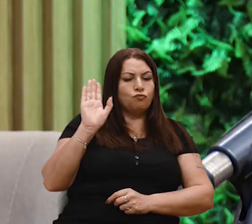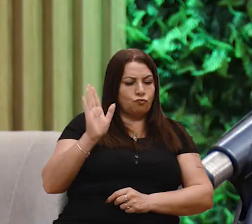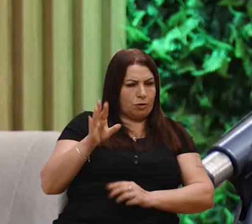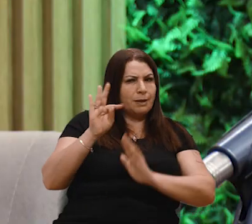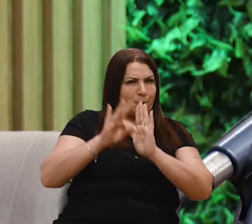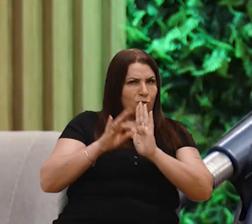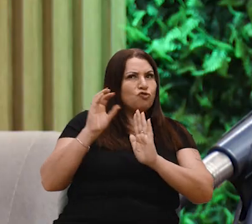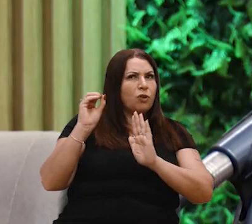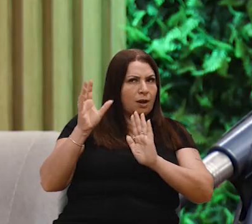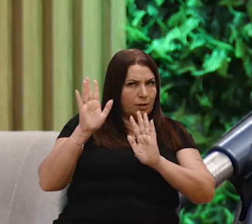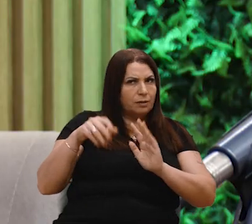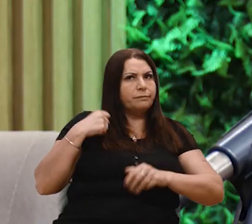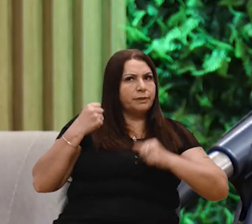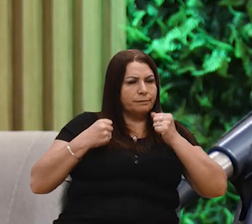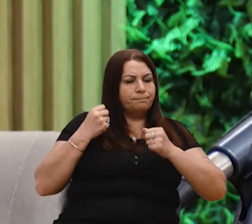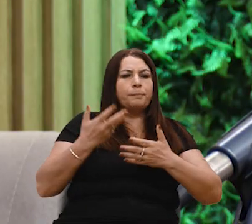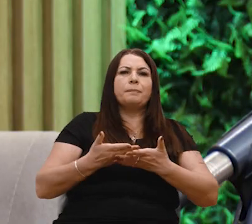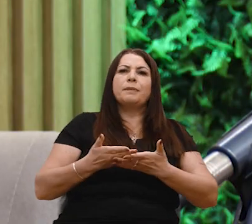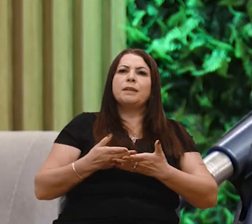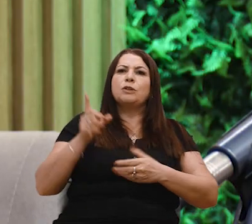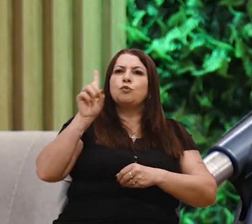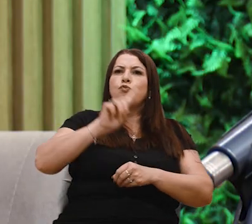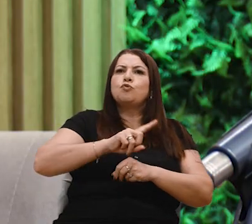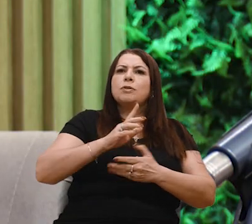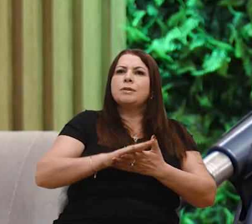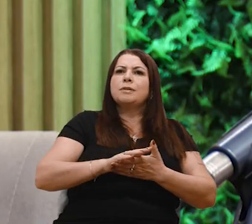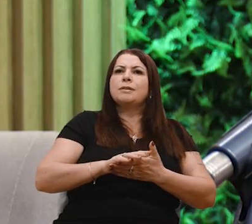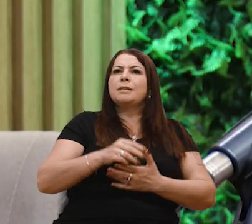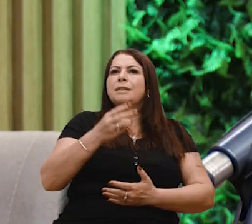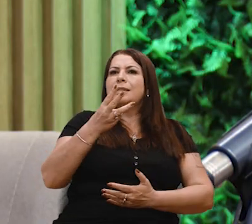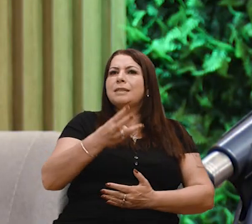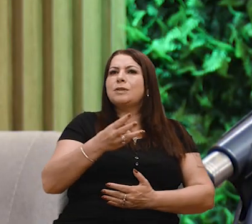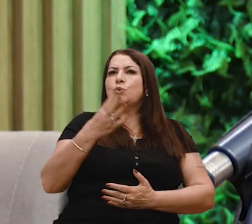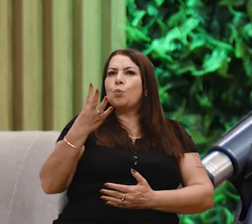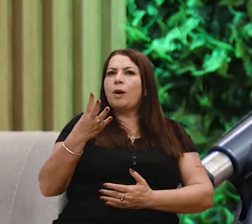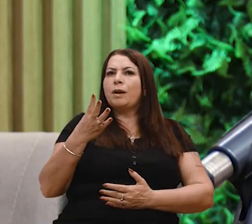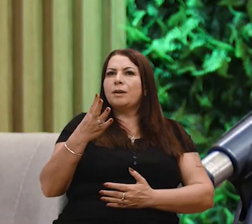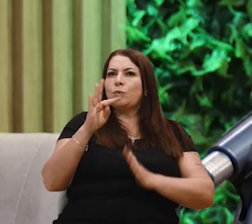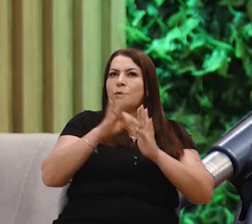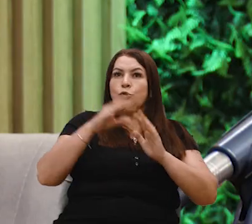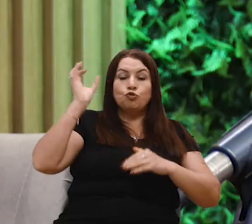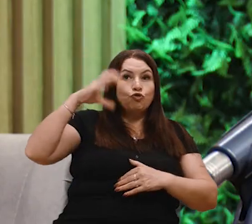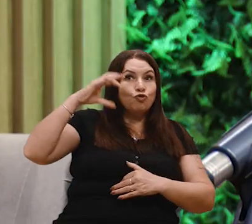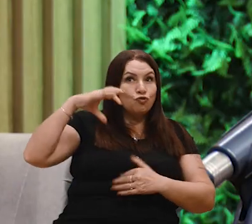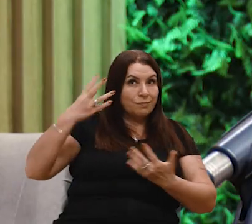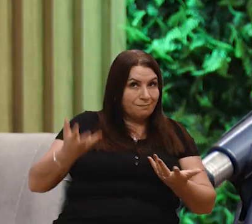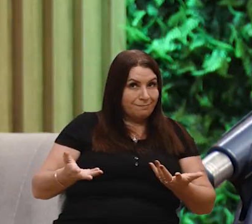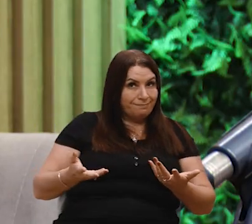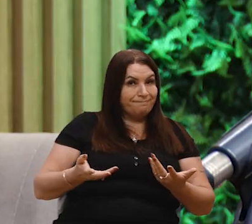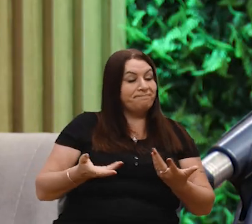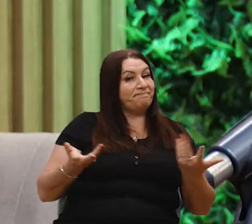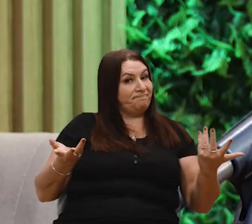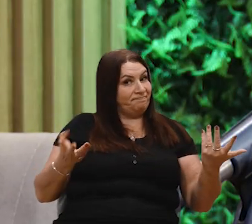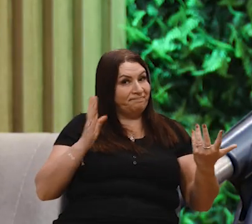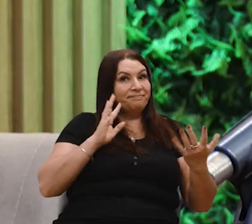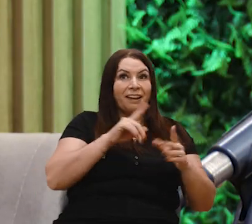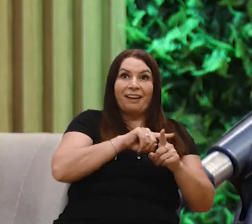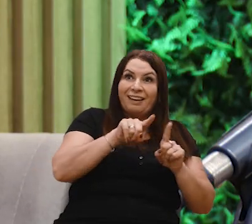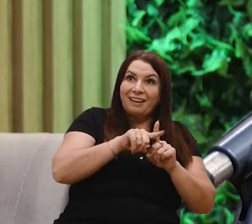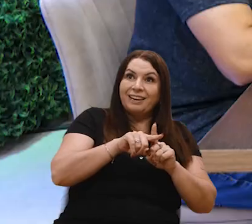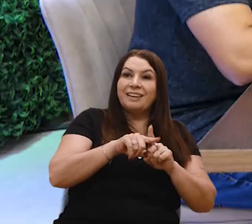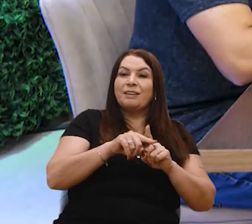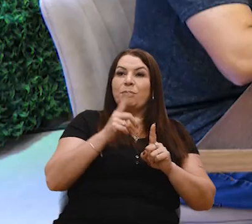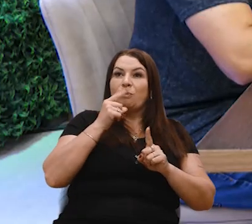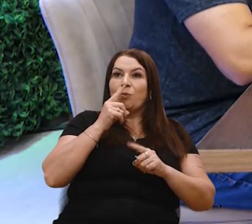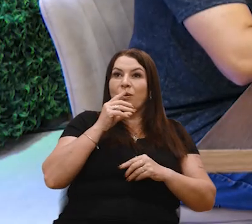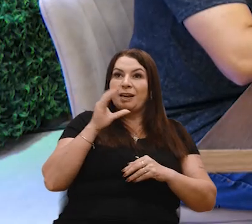eu peguei, né? Então eu peguei dias de 3, 4 graus com chuva. Que beleza.